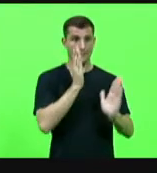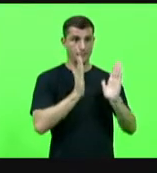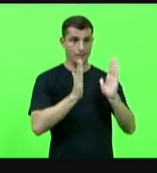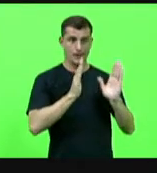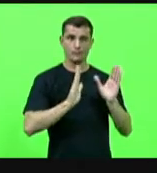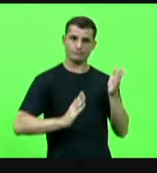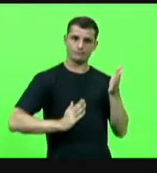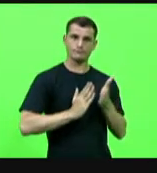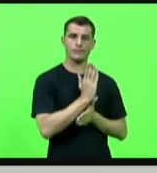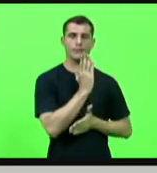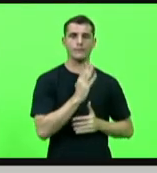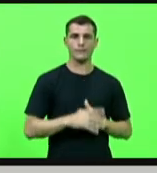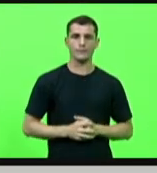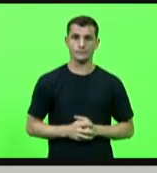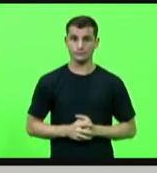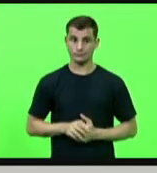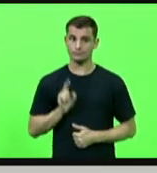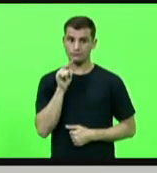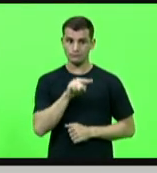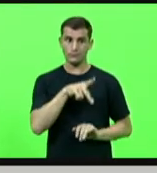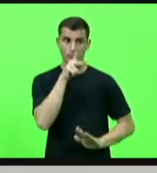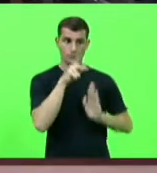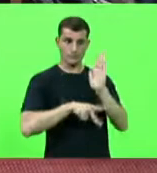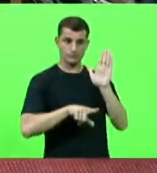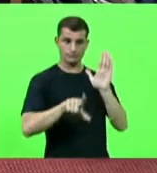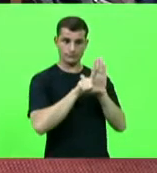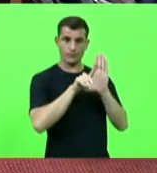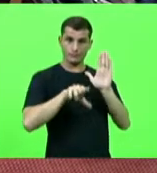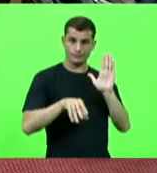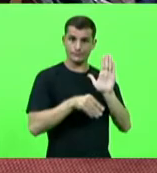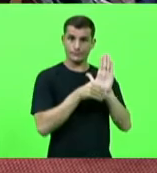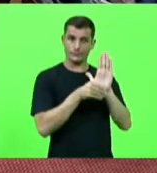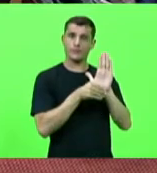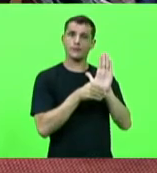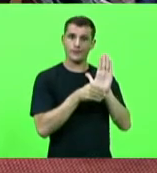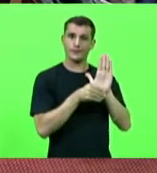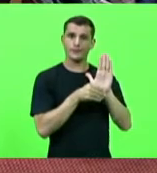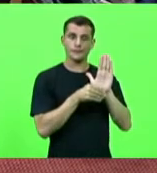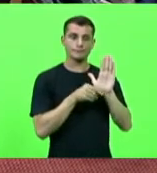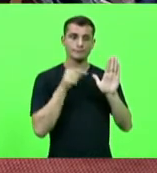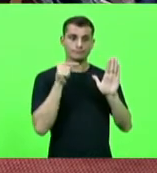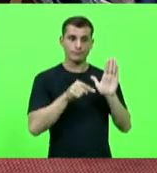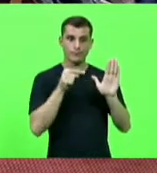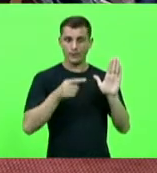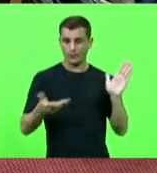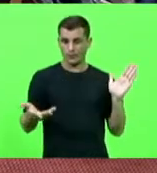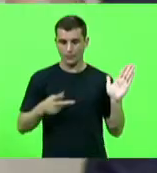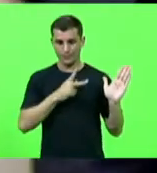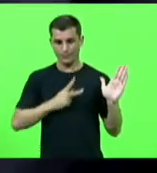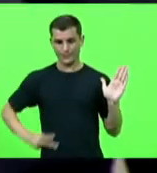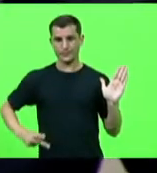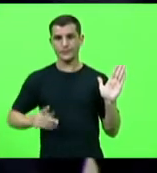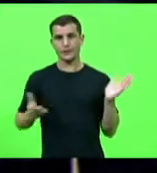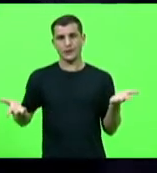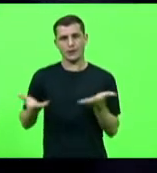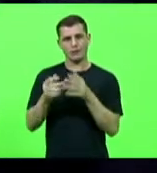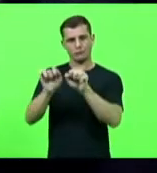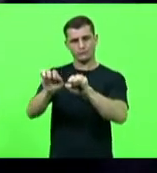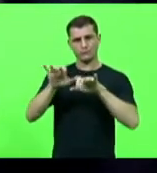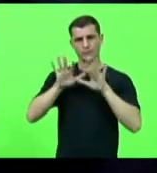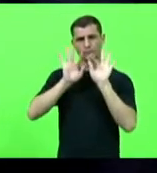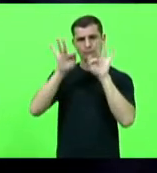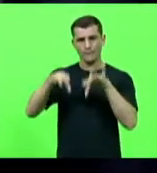Por se tratar de projeto de lei complementar, esta presidência encerra a presente sessão e convoca